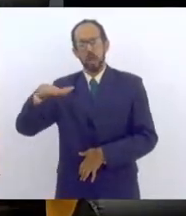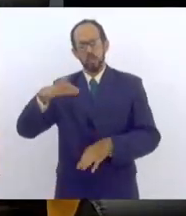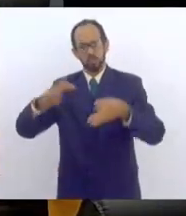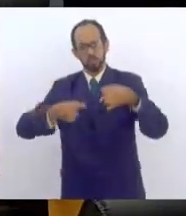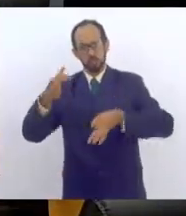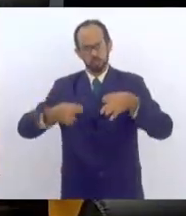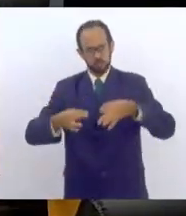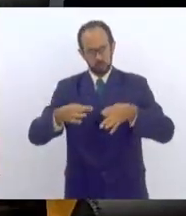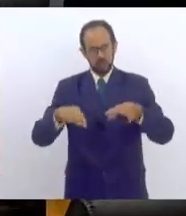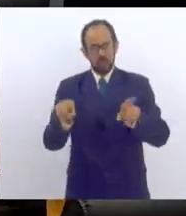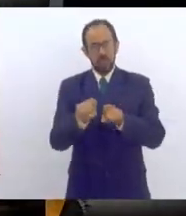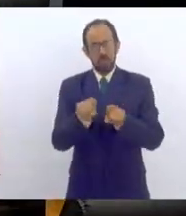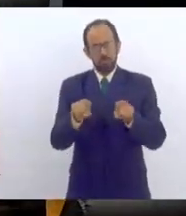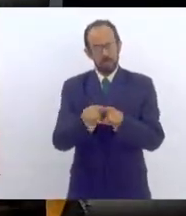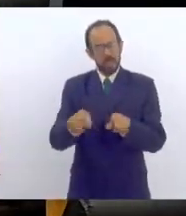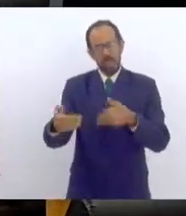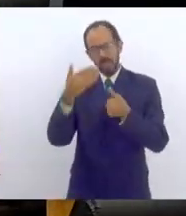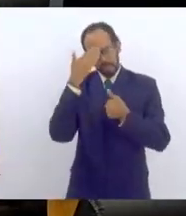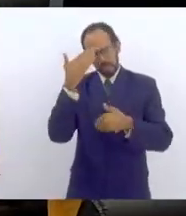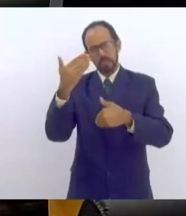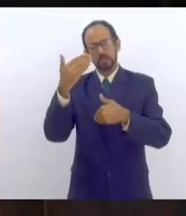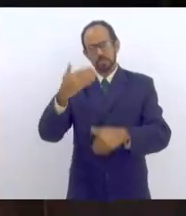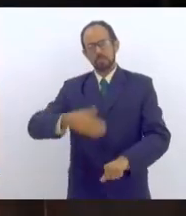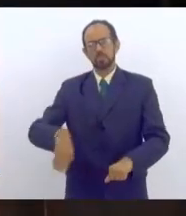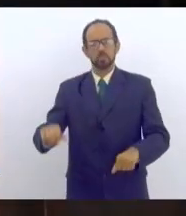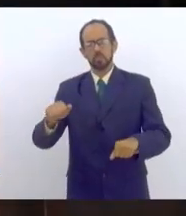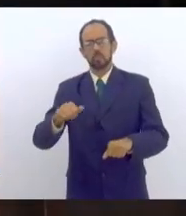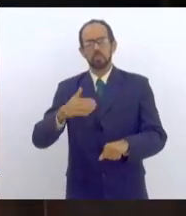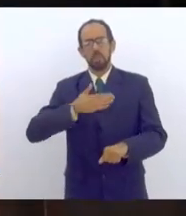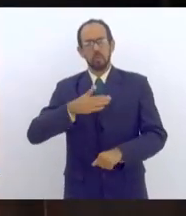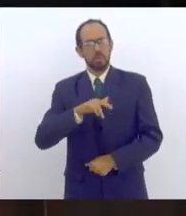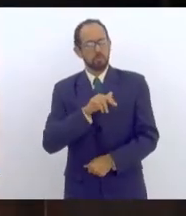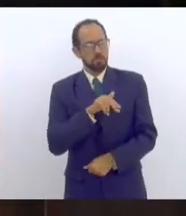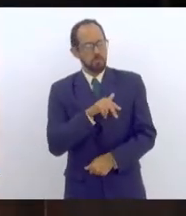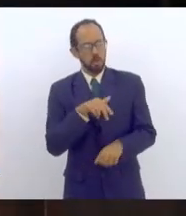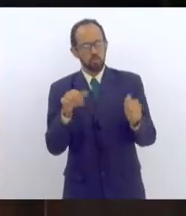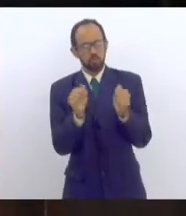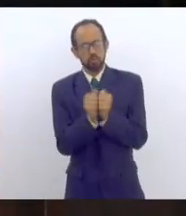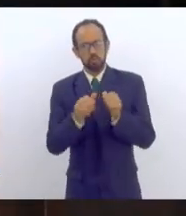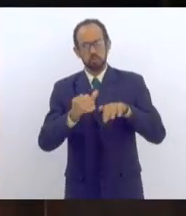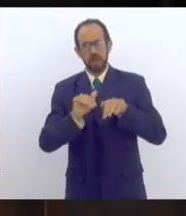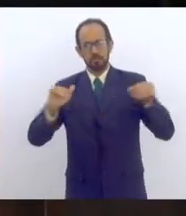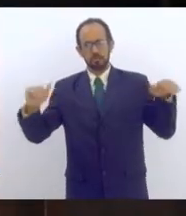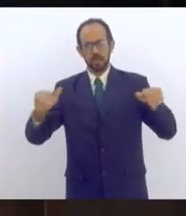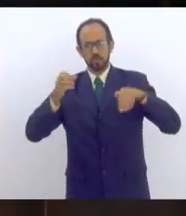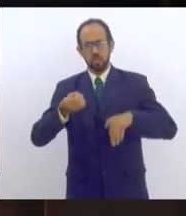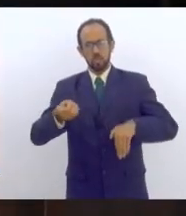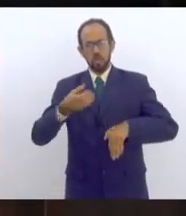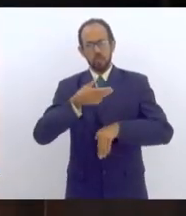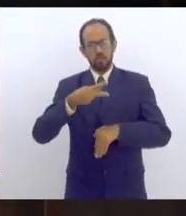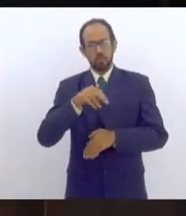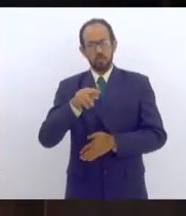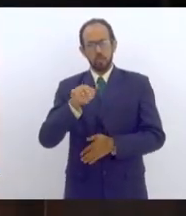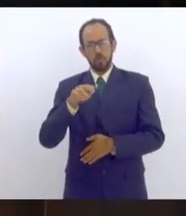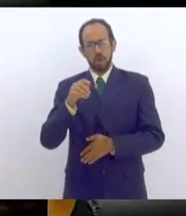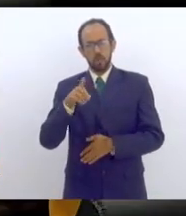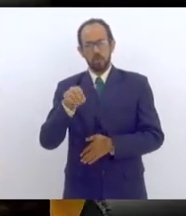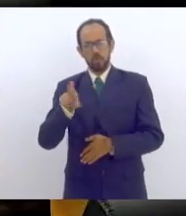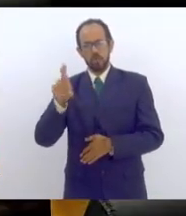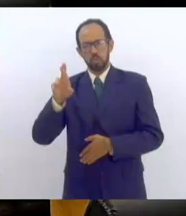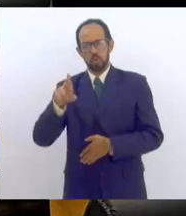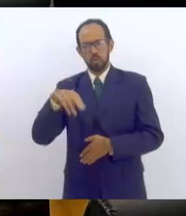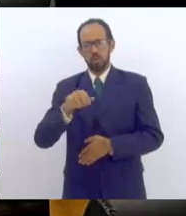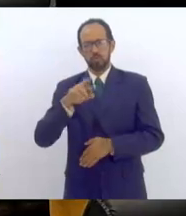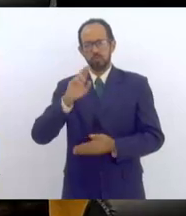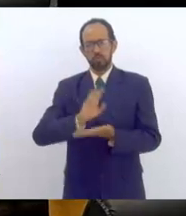Agradecer também, compondo a mesa aqui, meu irmão, novo procurador-geral dessa casa, Dr. Robson